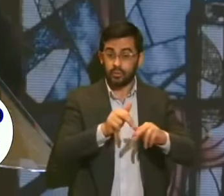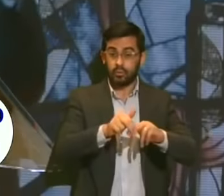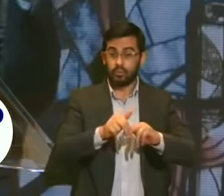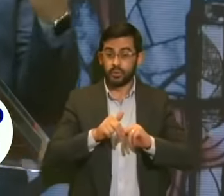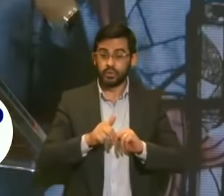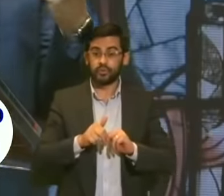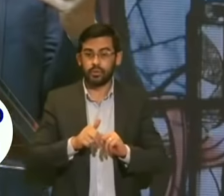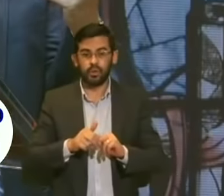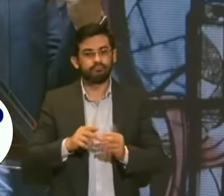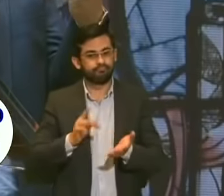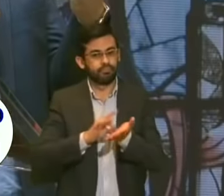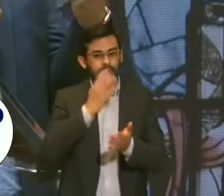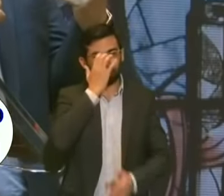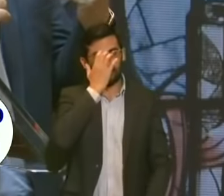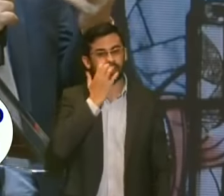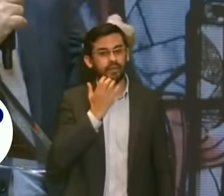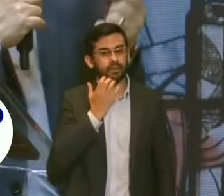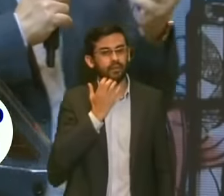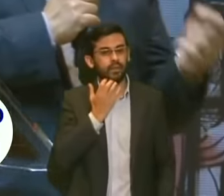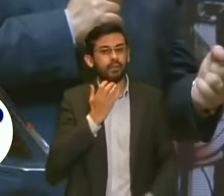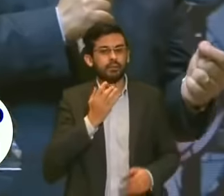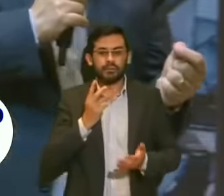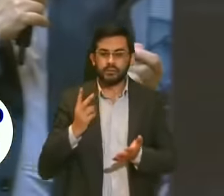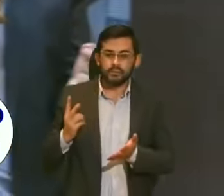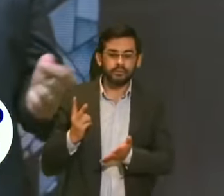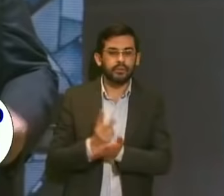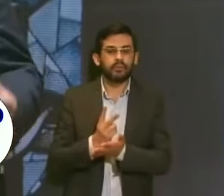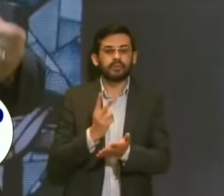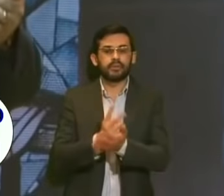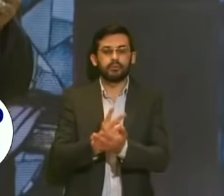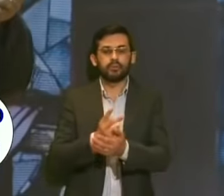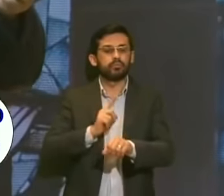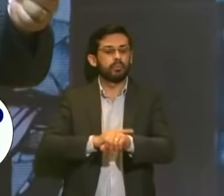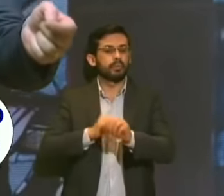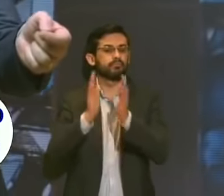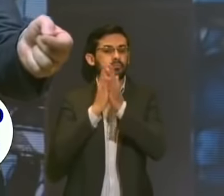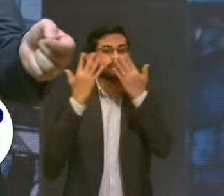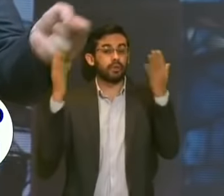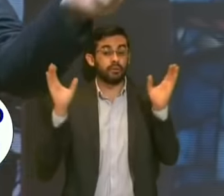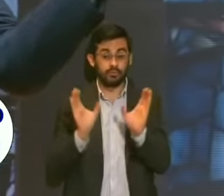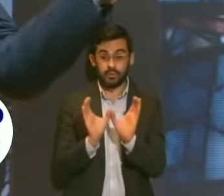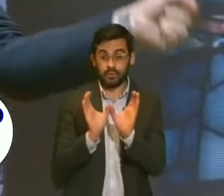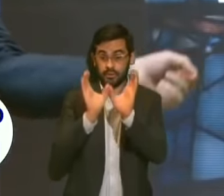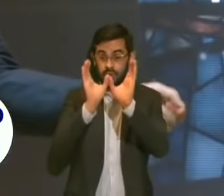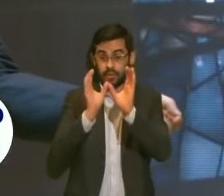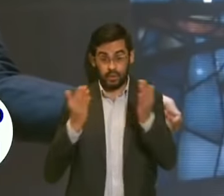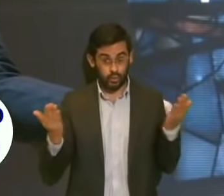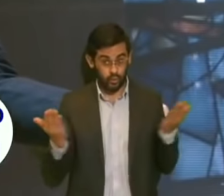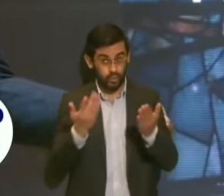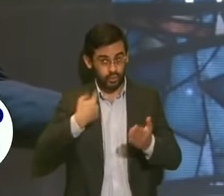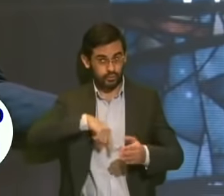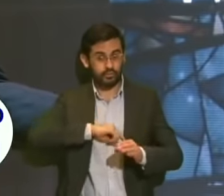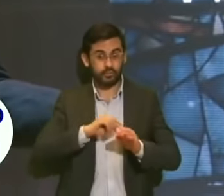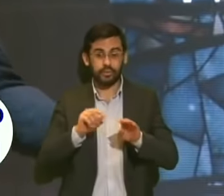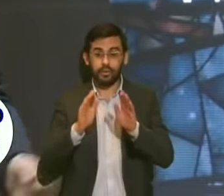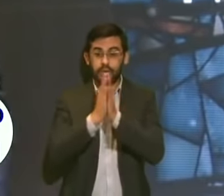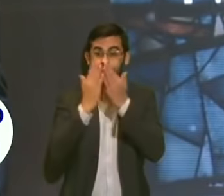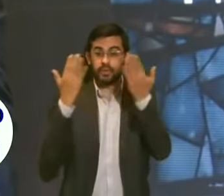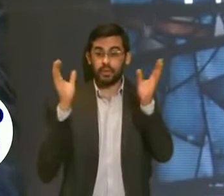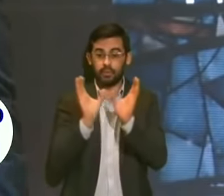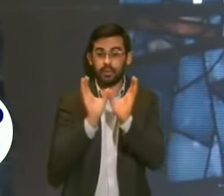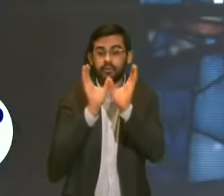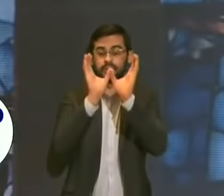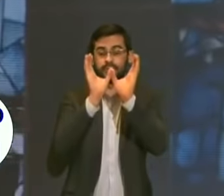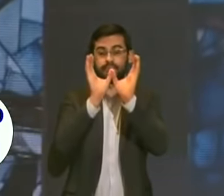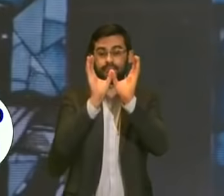é tão sério isso, que toda vez que se celebra a ceia do Senhor, e hoje a gente vai celebrar daqui a pouquinho a